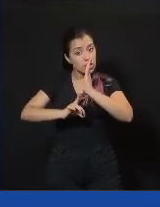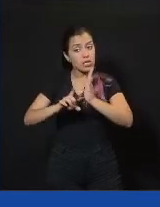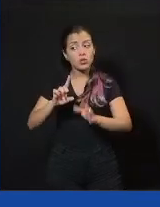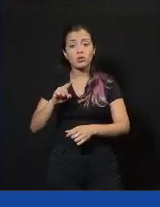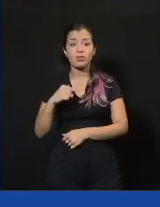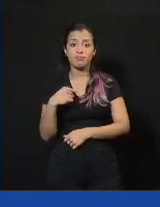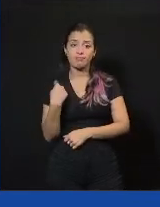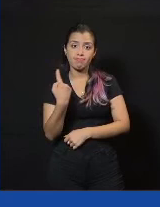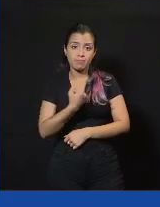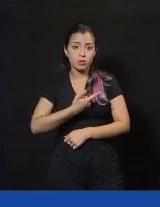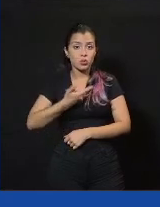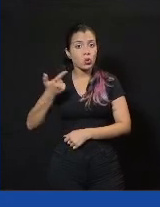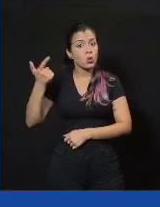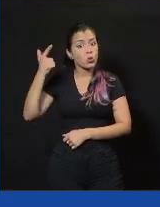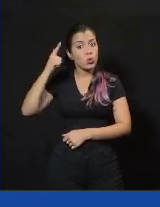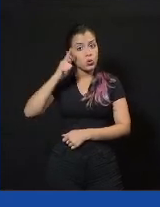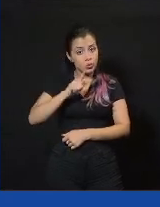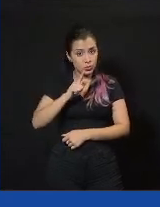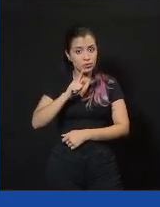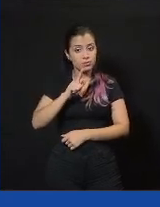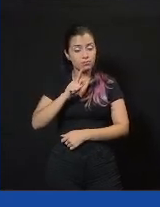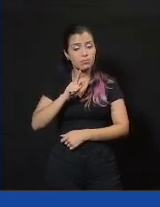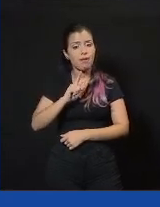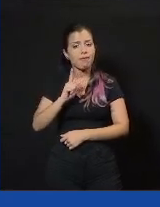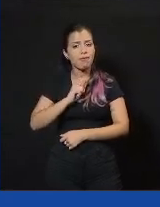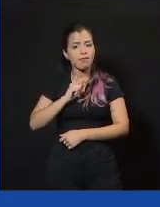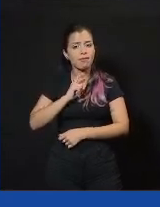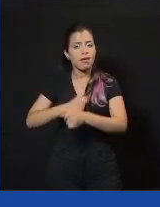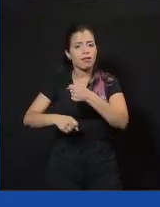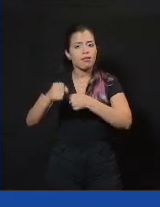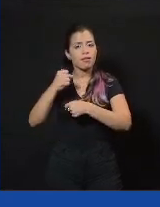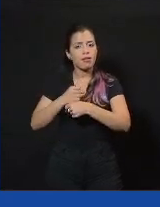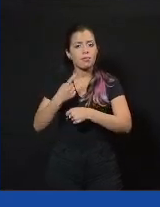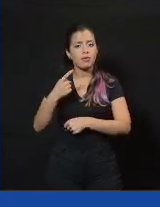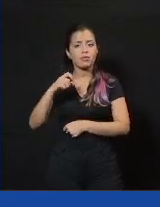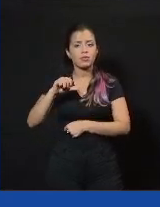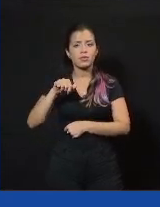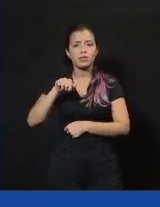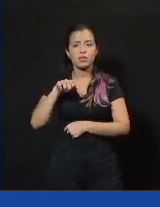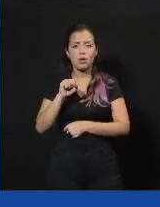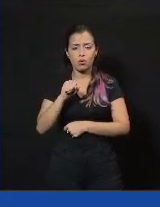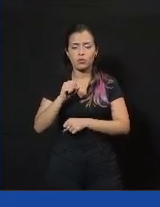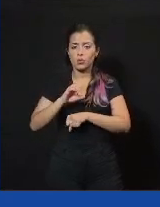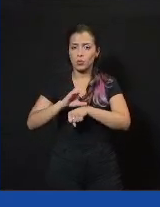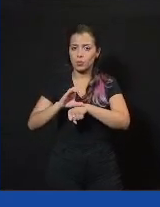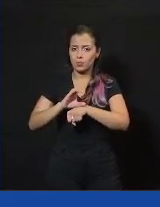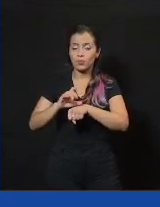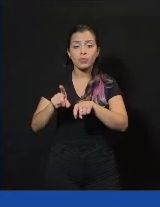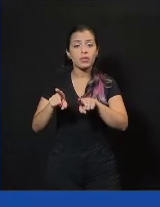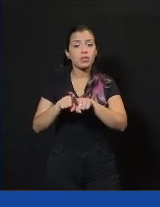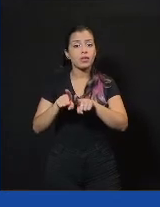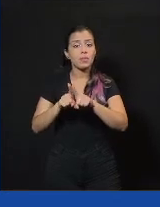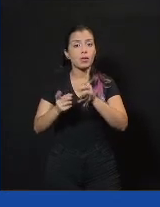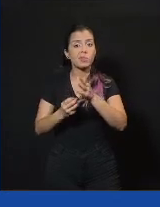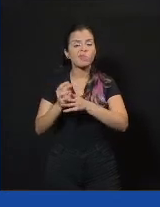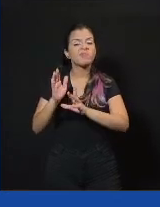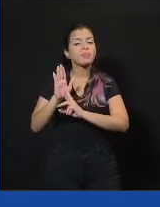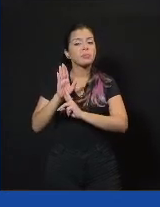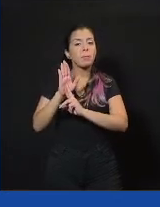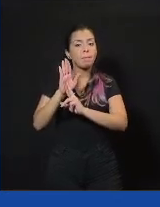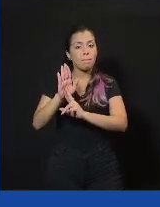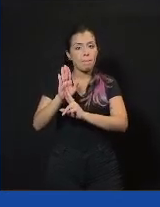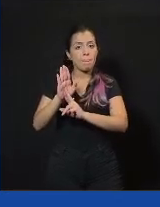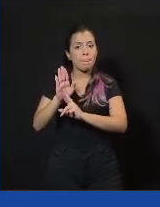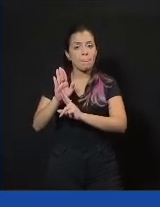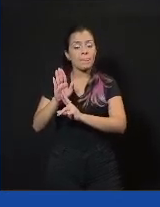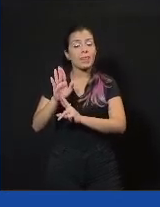na Constituição de 1988. Valorizar suas associações formais de representações. As associações